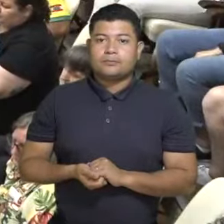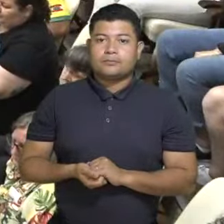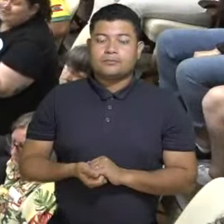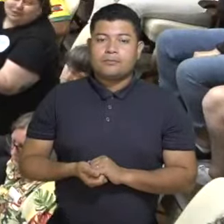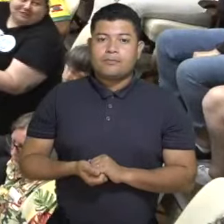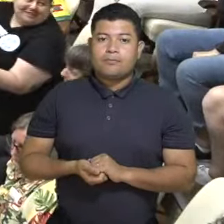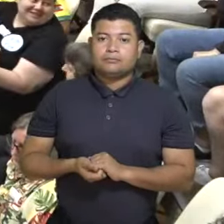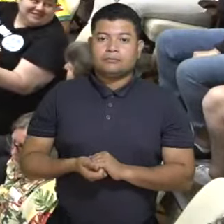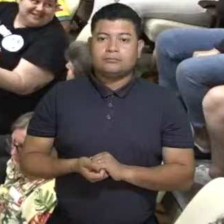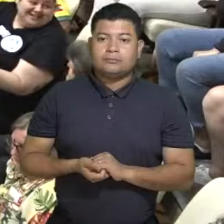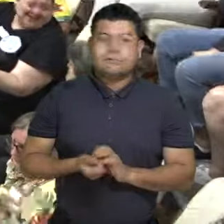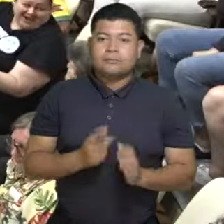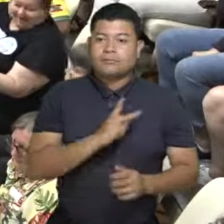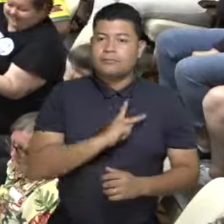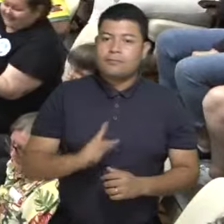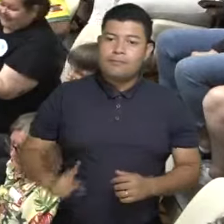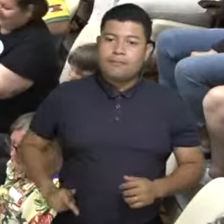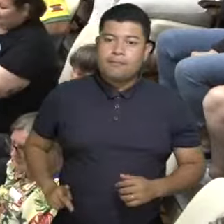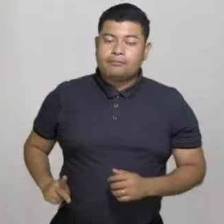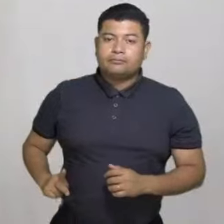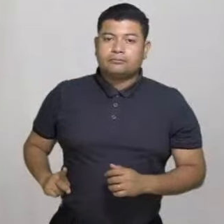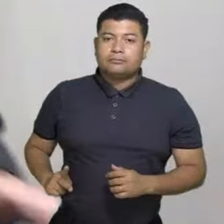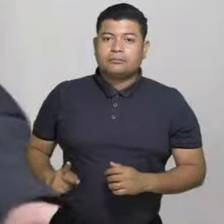Senhor presidente,